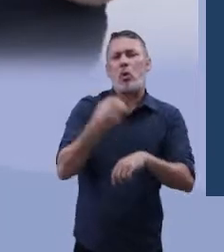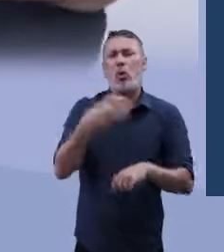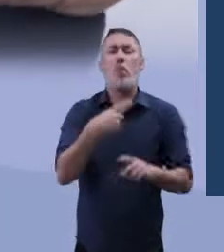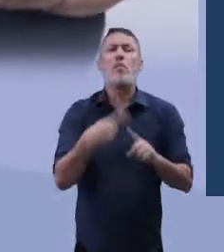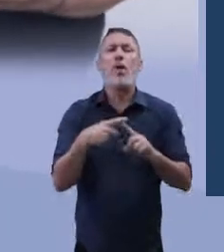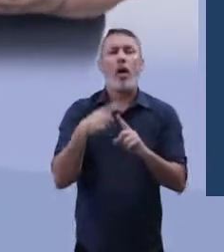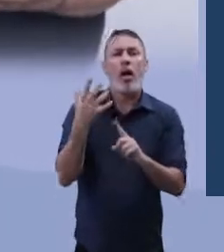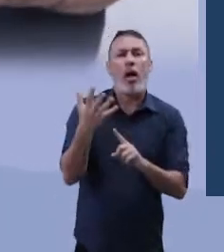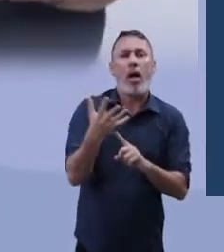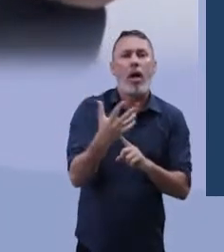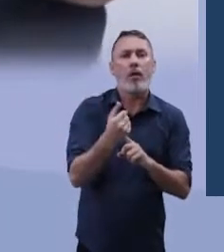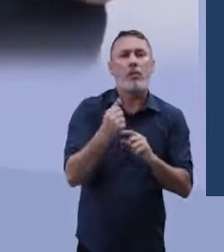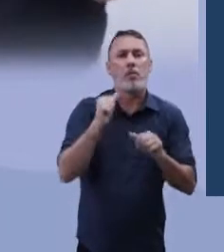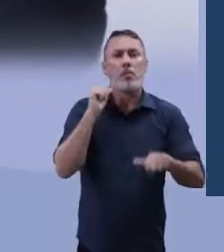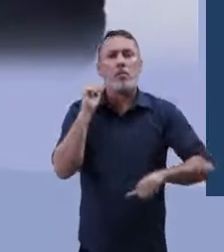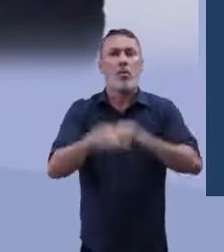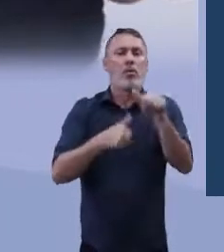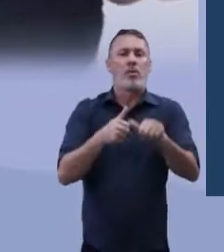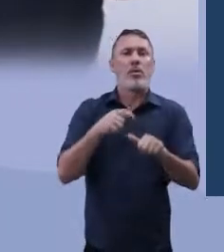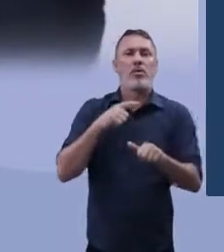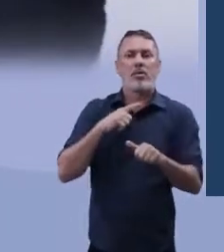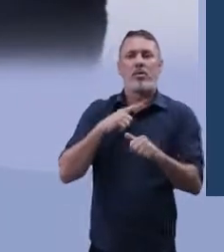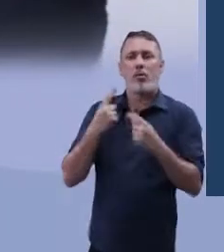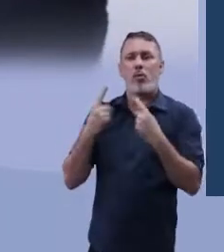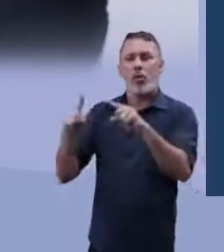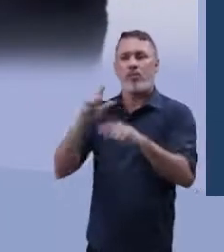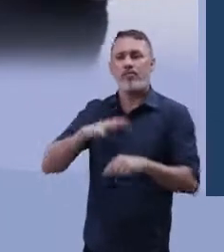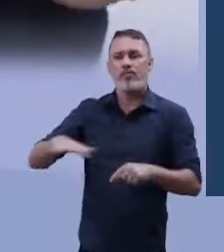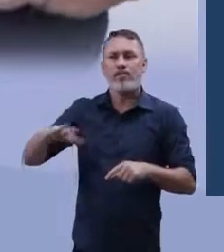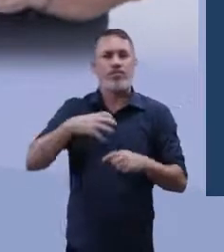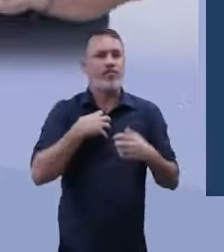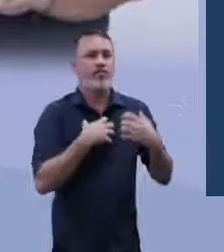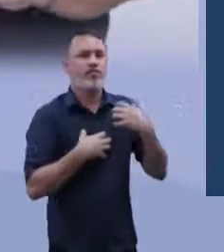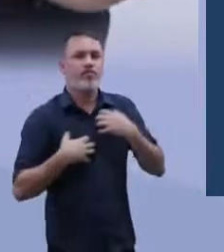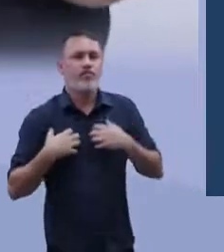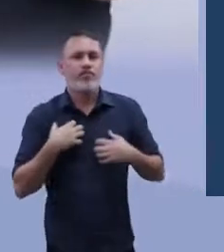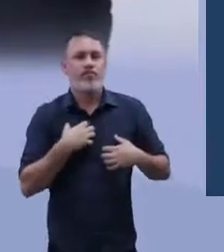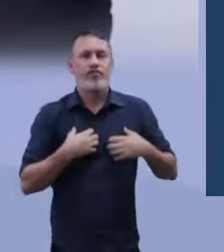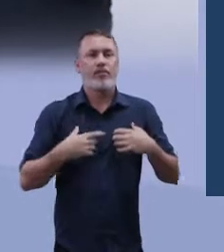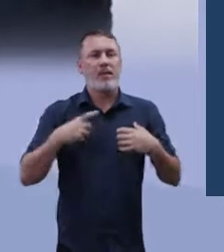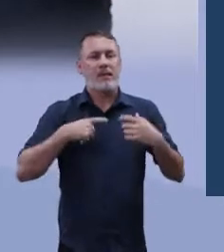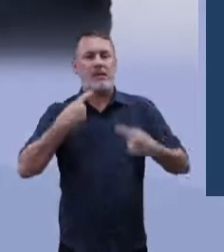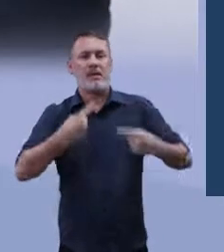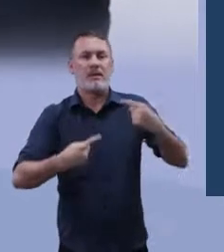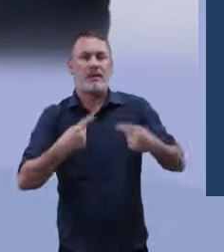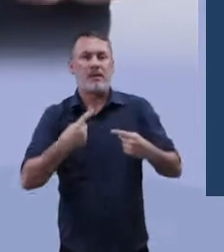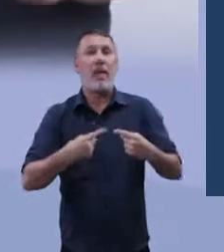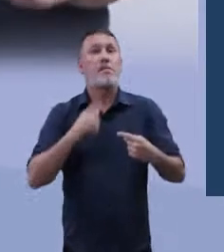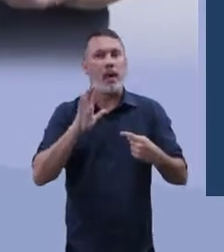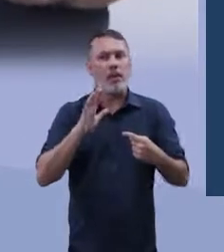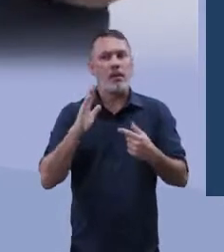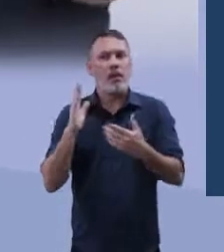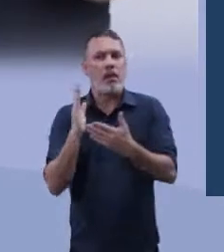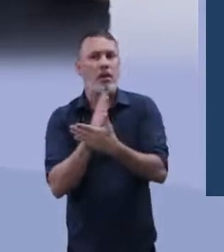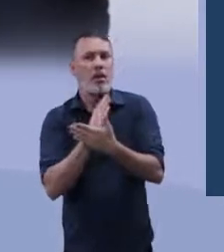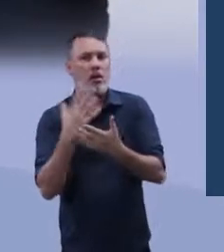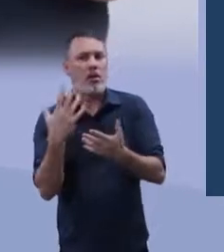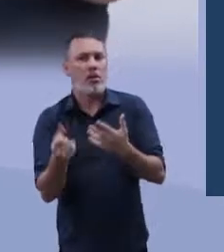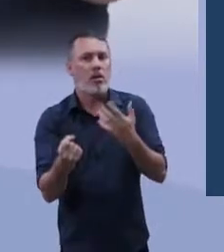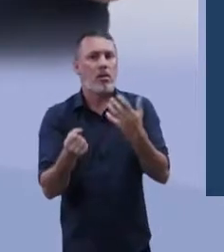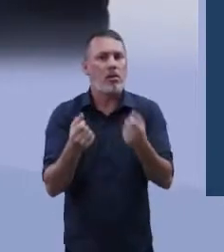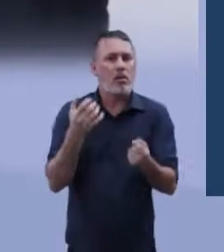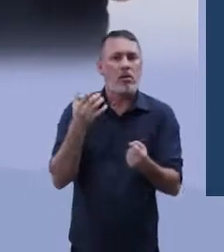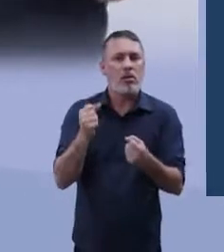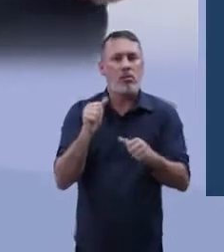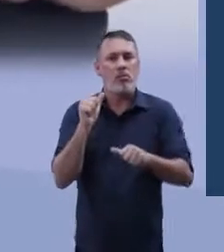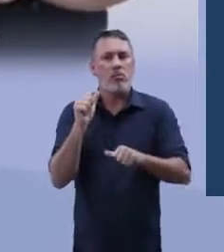uma mudança na arte que, a partir daí, alcançaria outros artistas que trariam mais mudanças e o